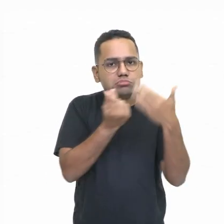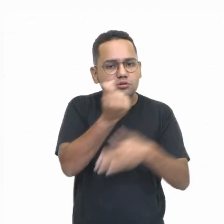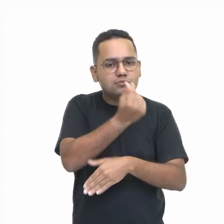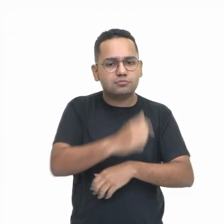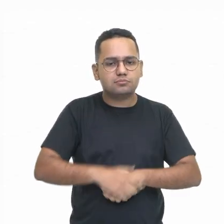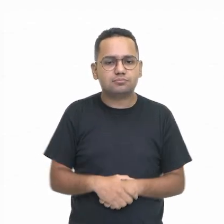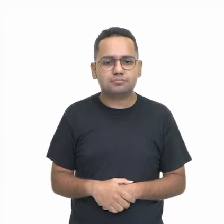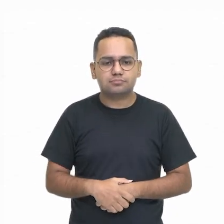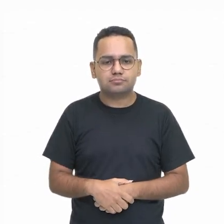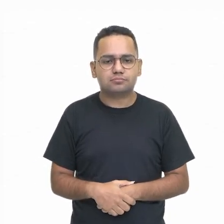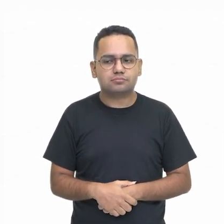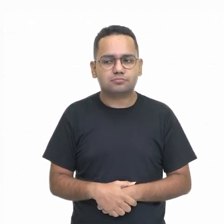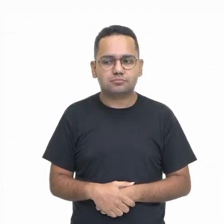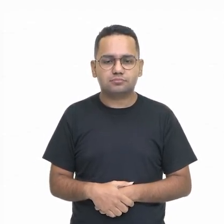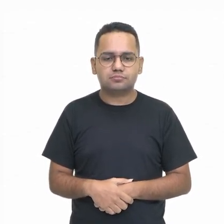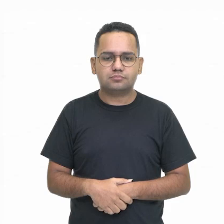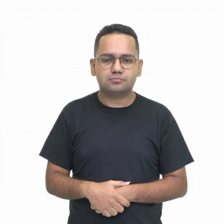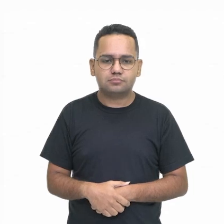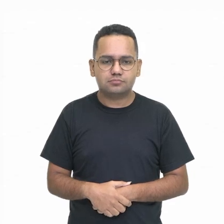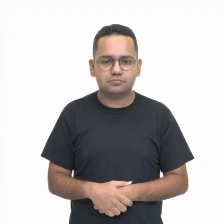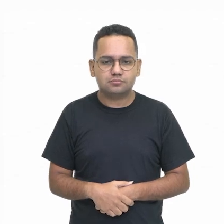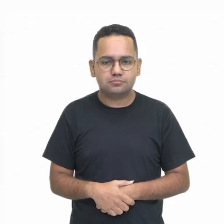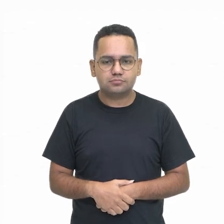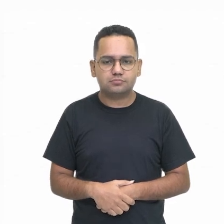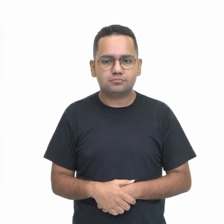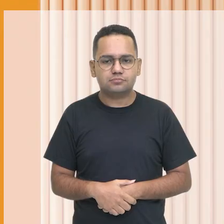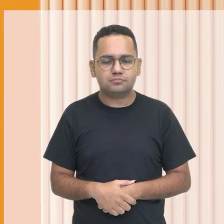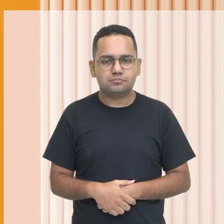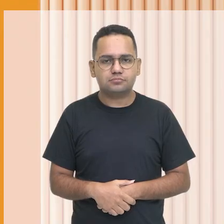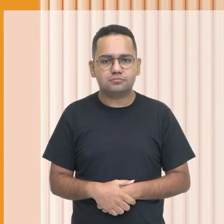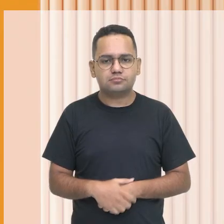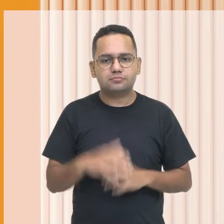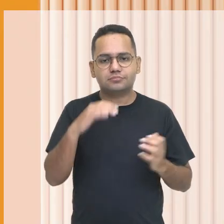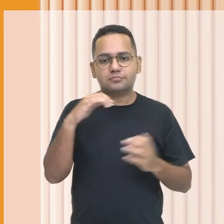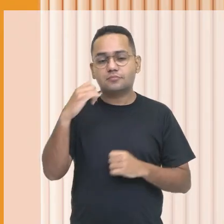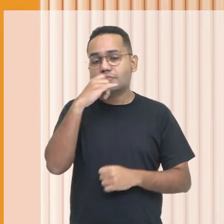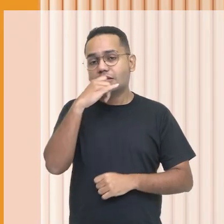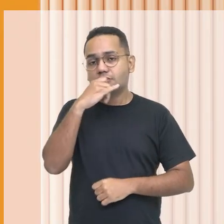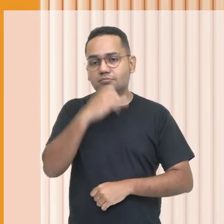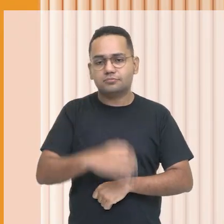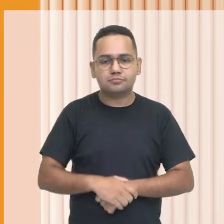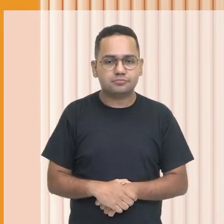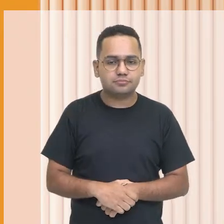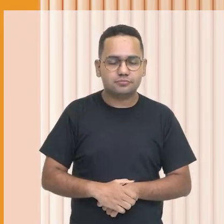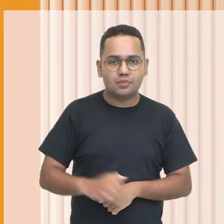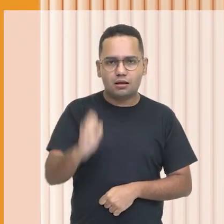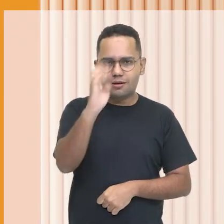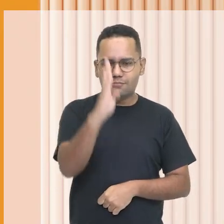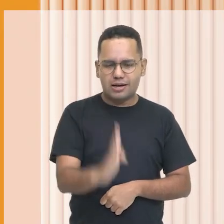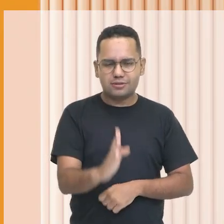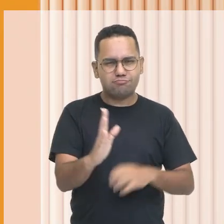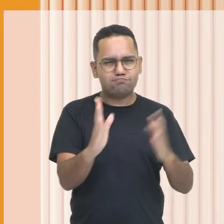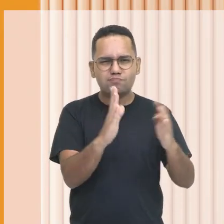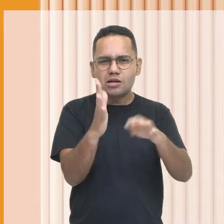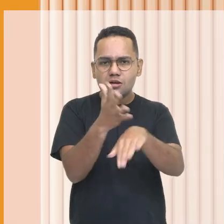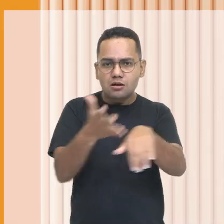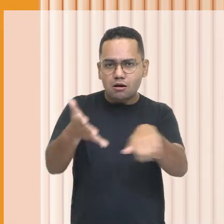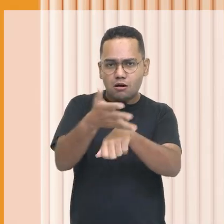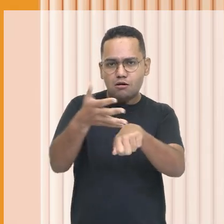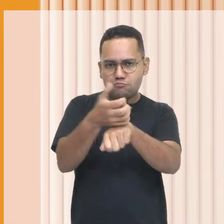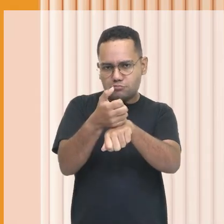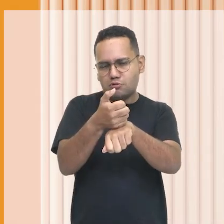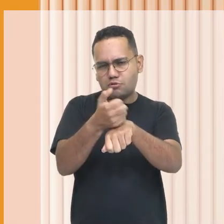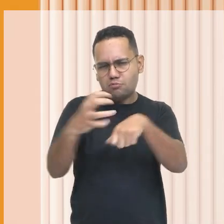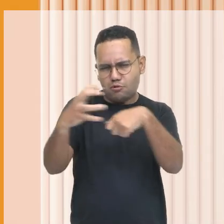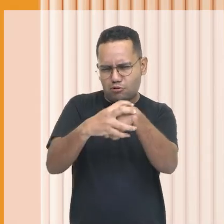dizer, professor? Quer dizer o quê? Se você pegar, por exemplo, a história do Brasil no processo colonial, qual foi